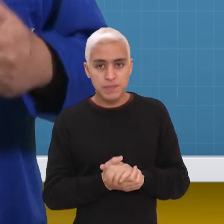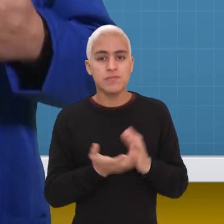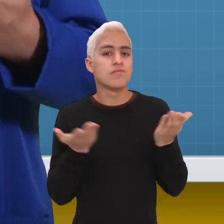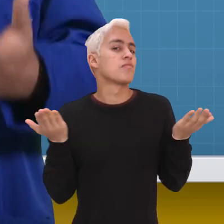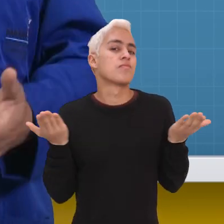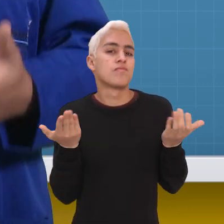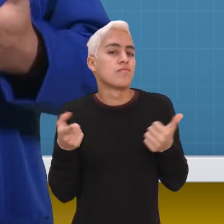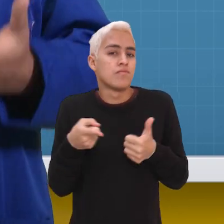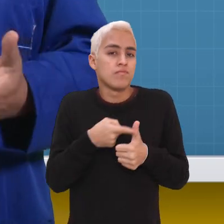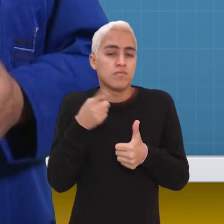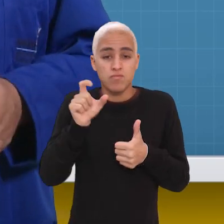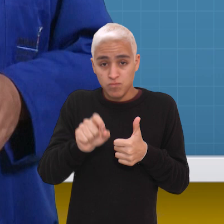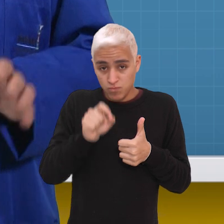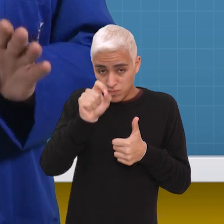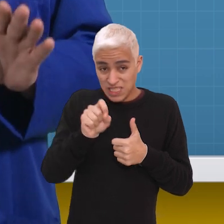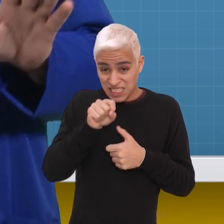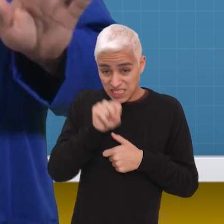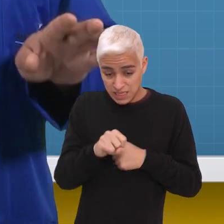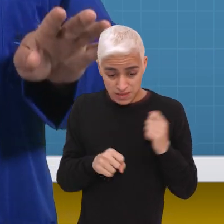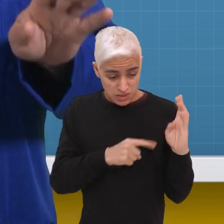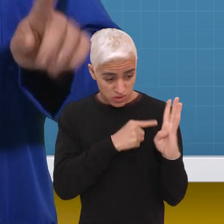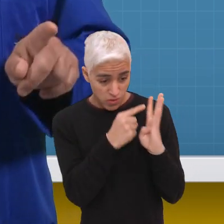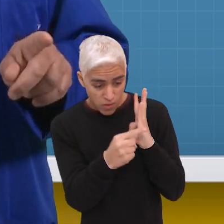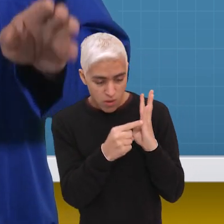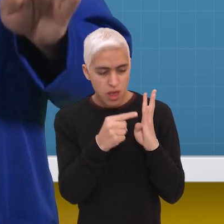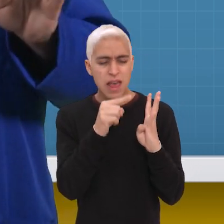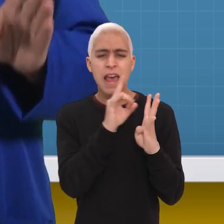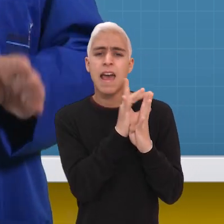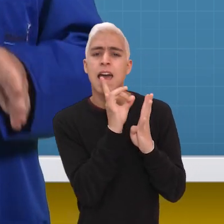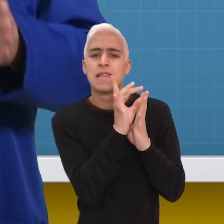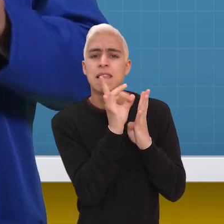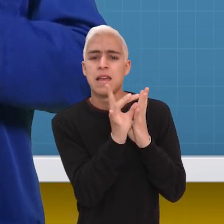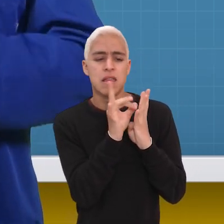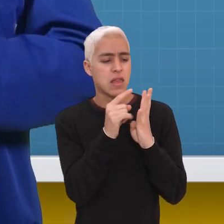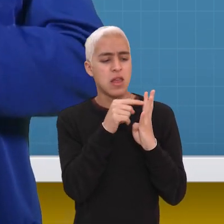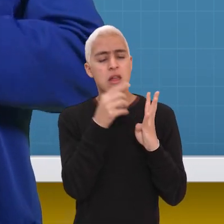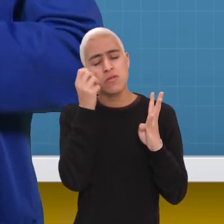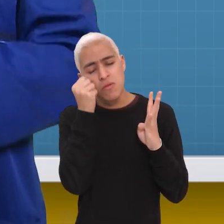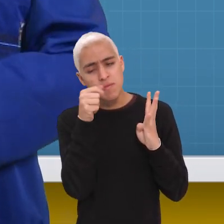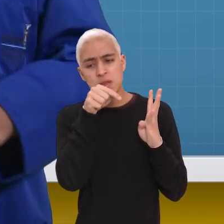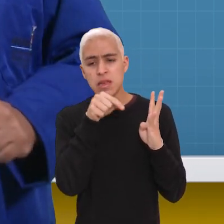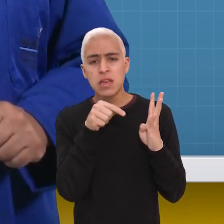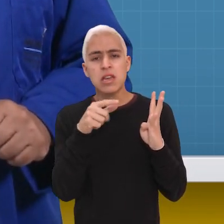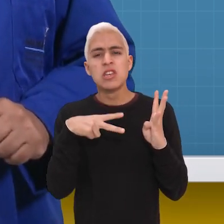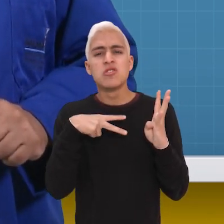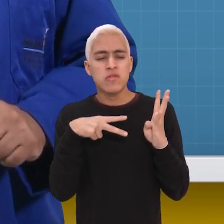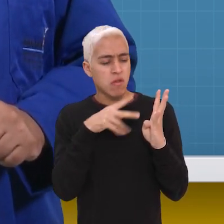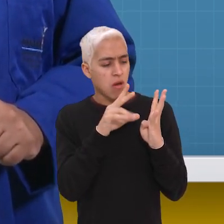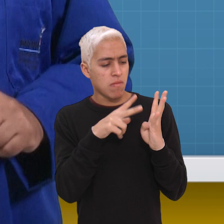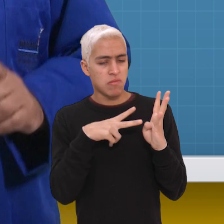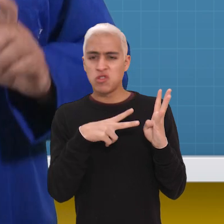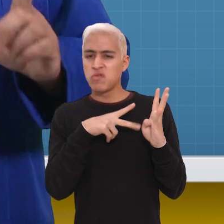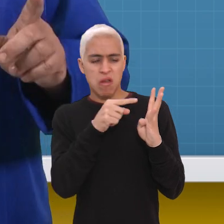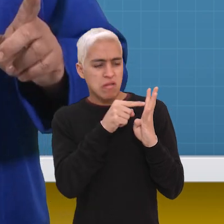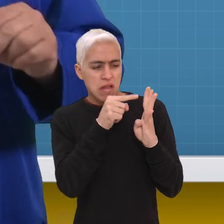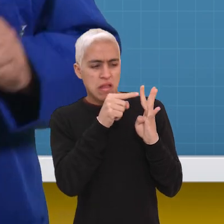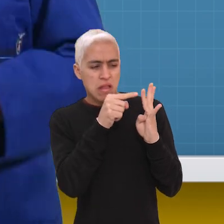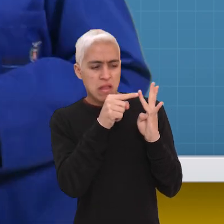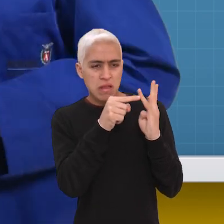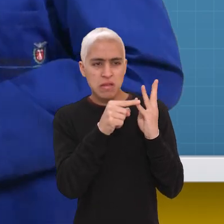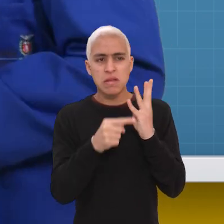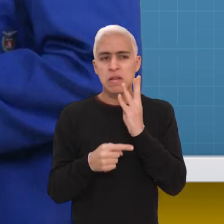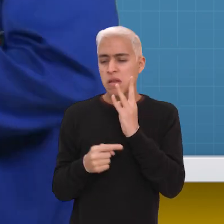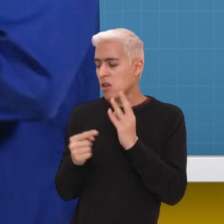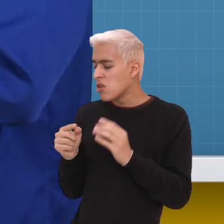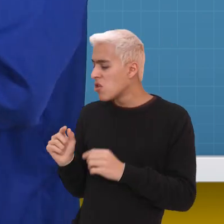lá. Então vamos supor primeiro, se os 4 ficassem cada um num quarto individual. Então,